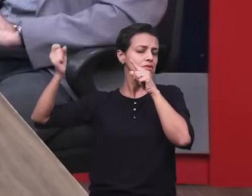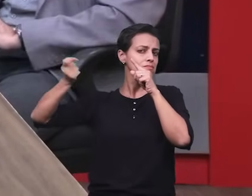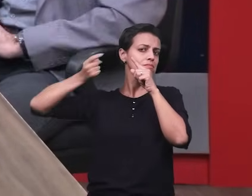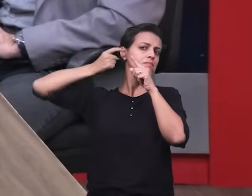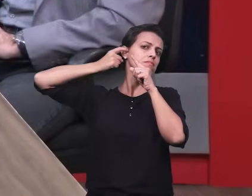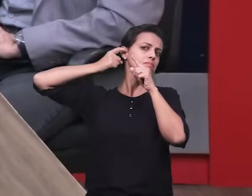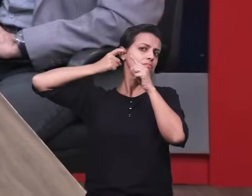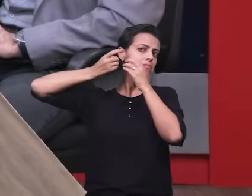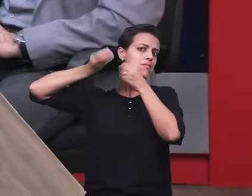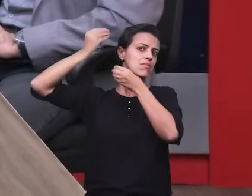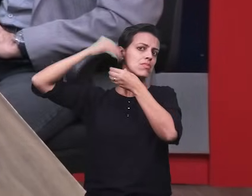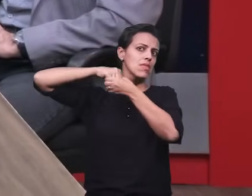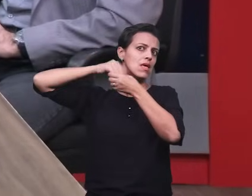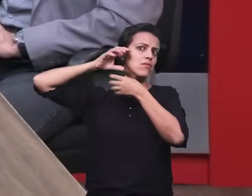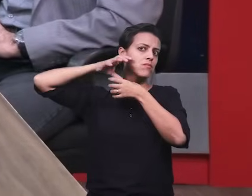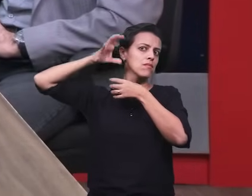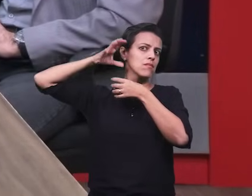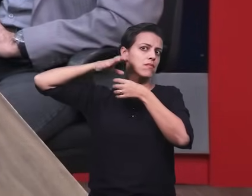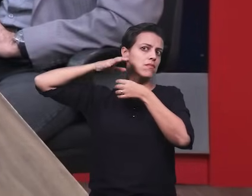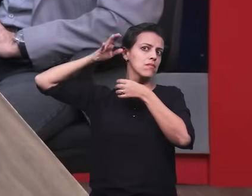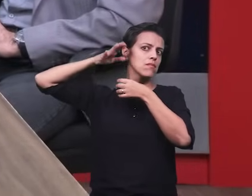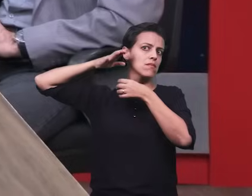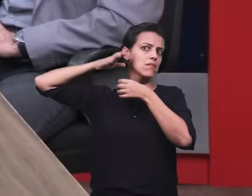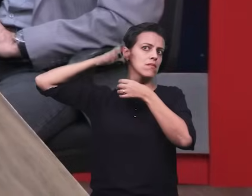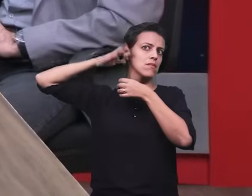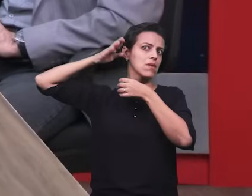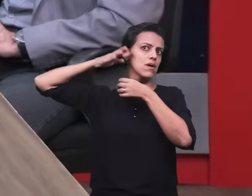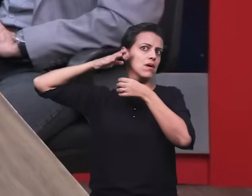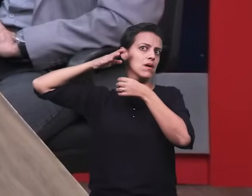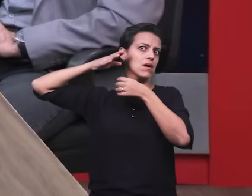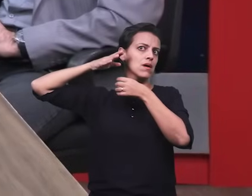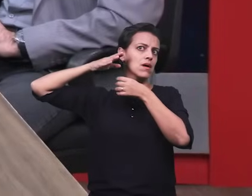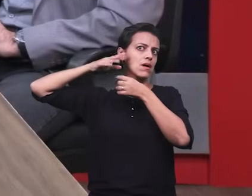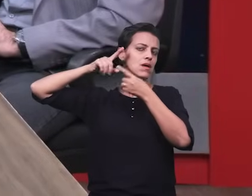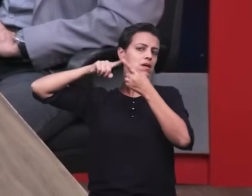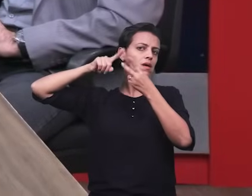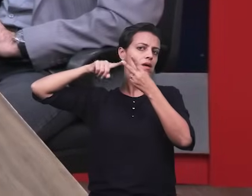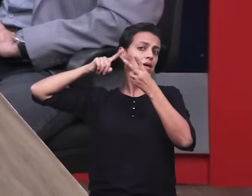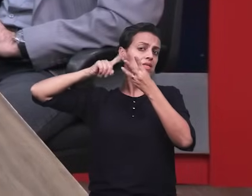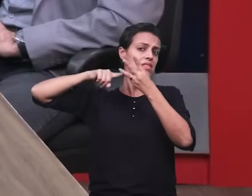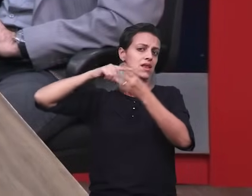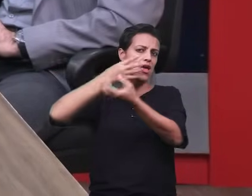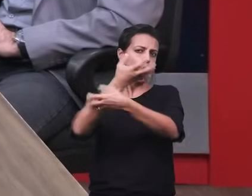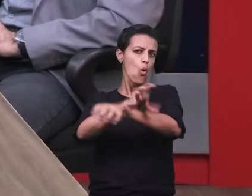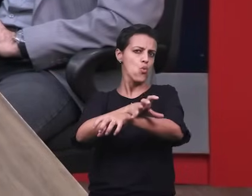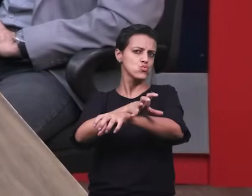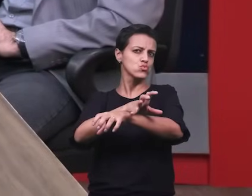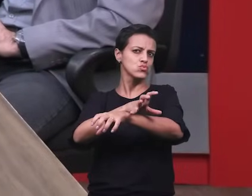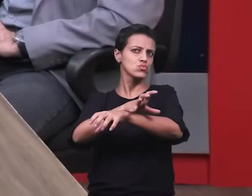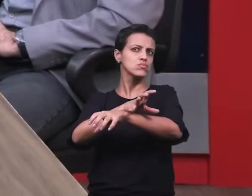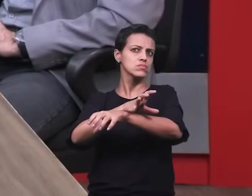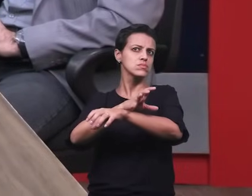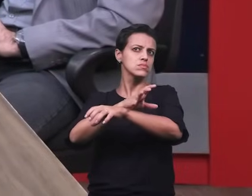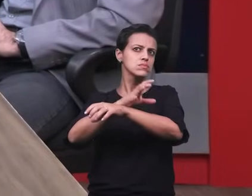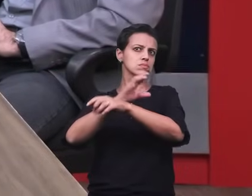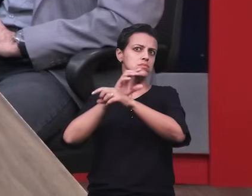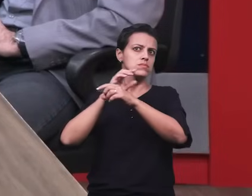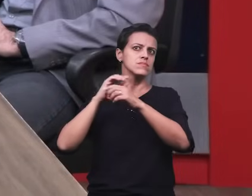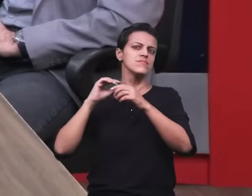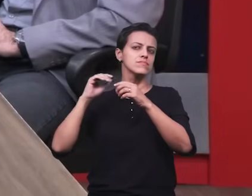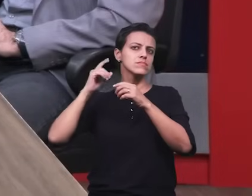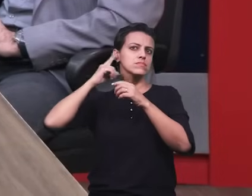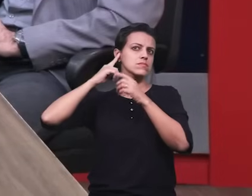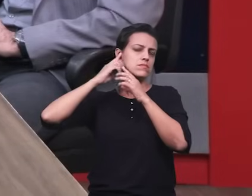tímpano vai vibrar e os 3 ossículos, martelo, bigorna